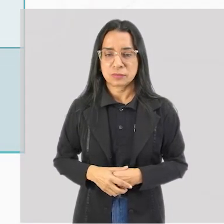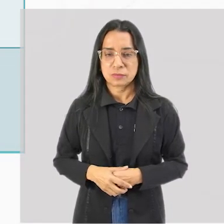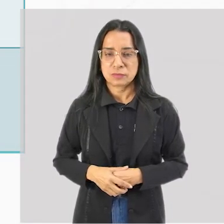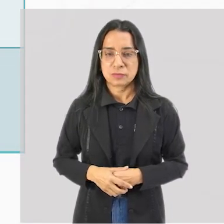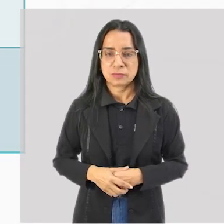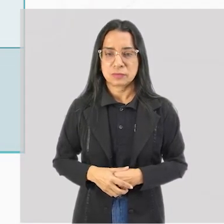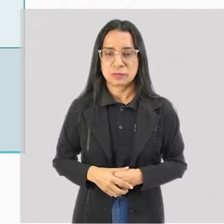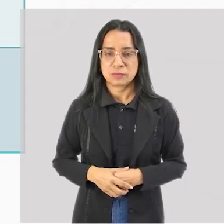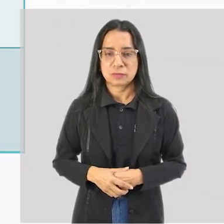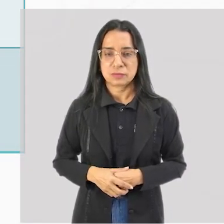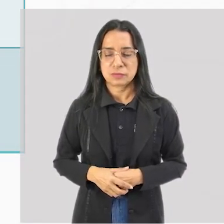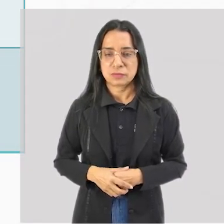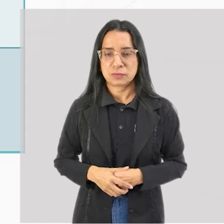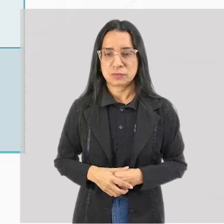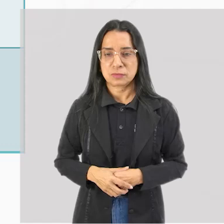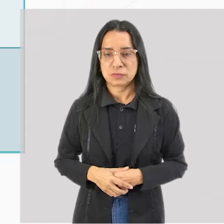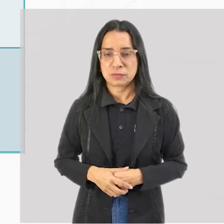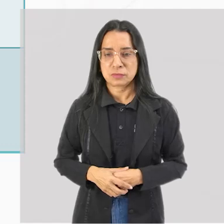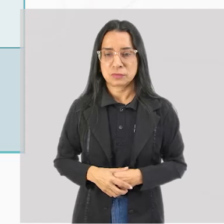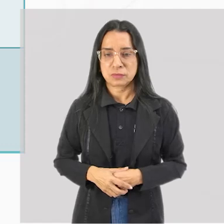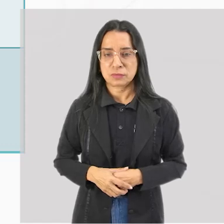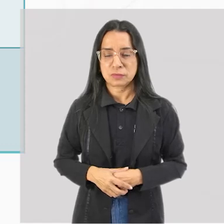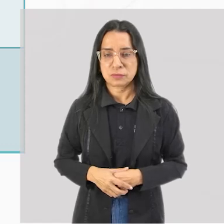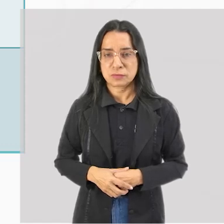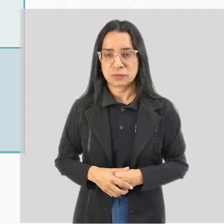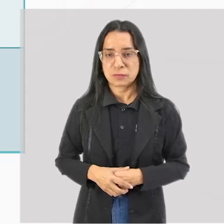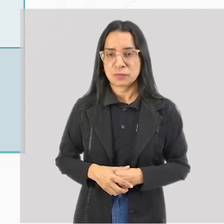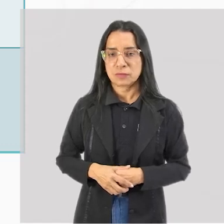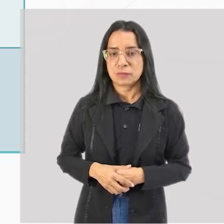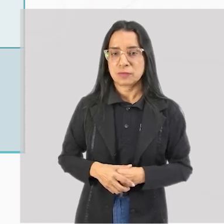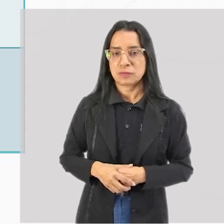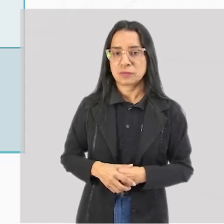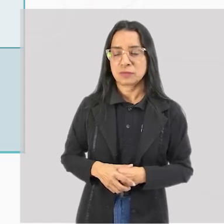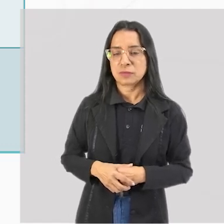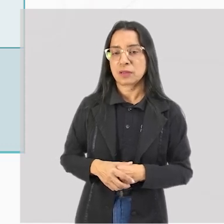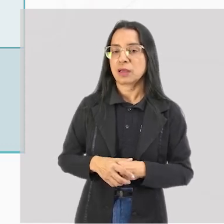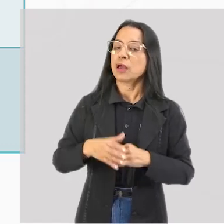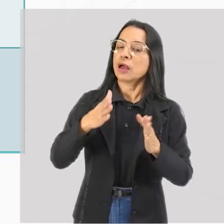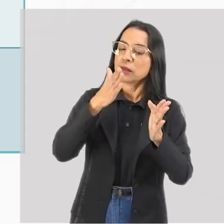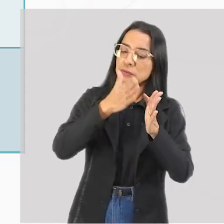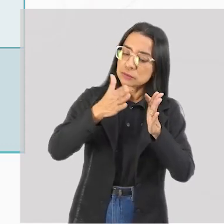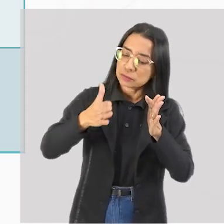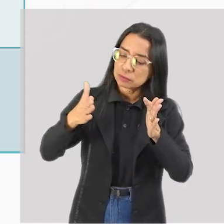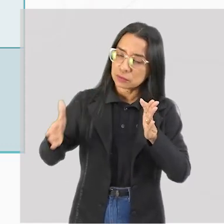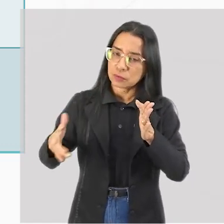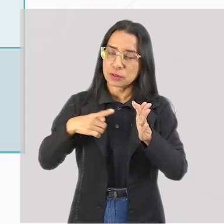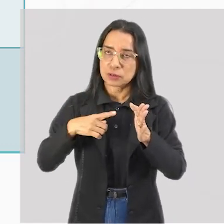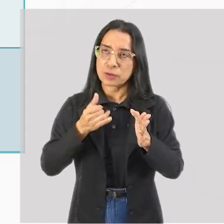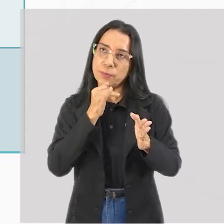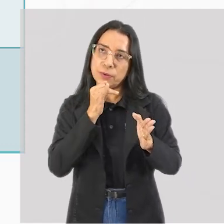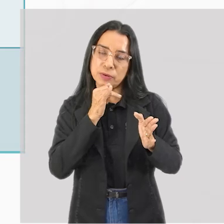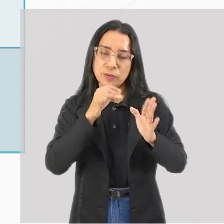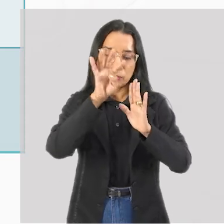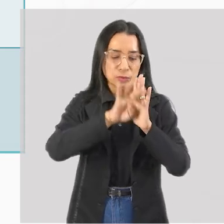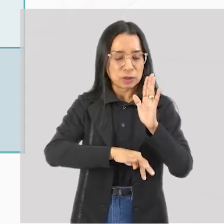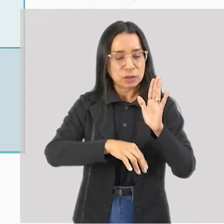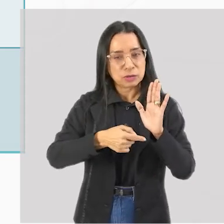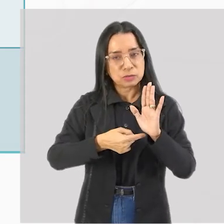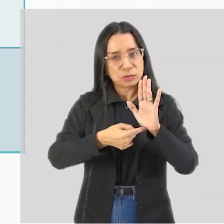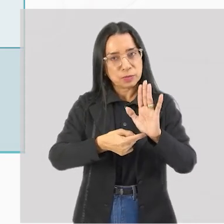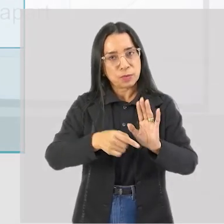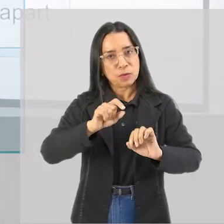pronúncia aquela palavra. Sequência, quando você vai ver, por exemplo, num texto que apresenta vários pontos.